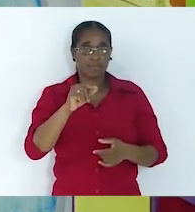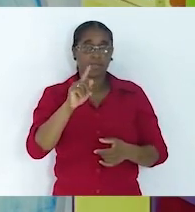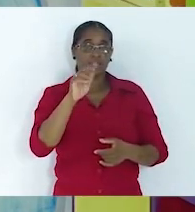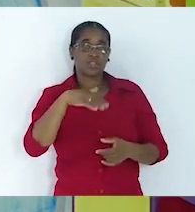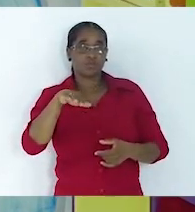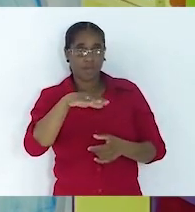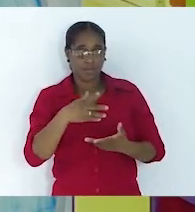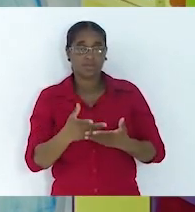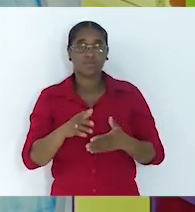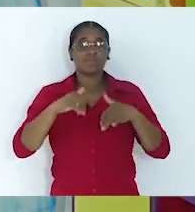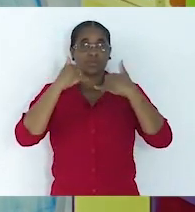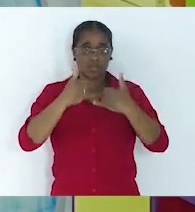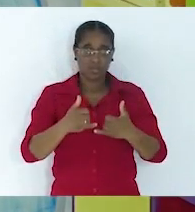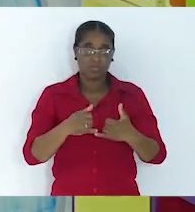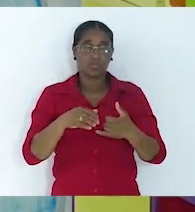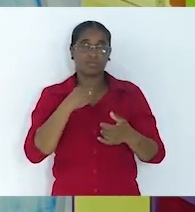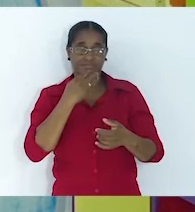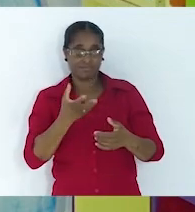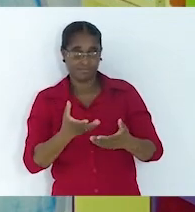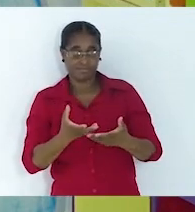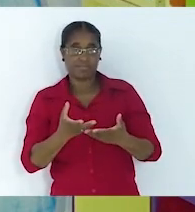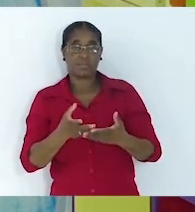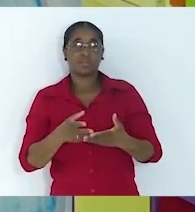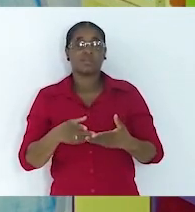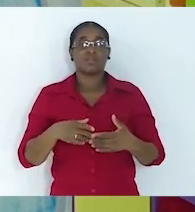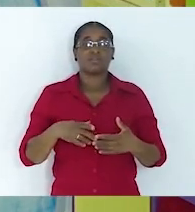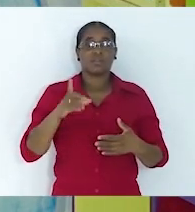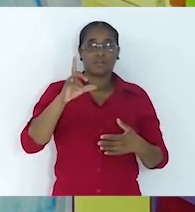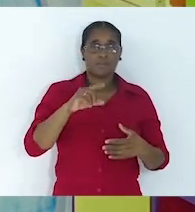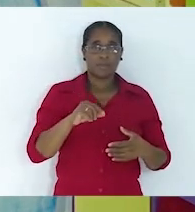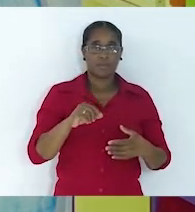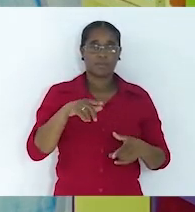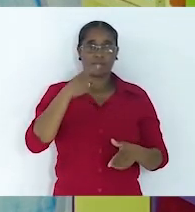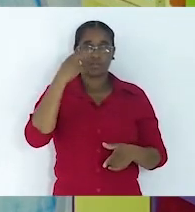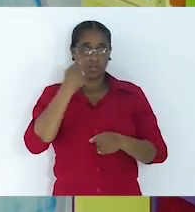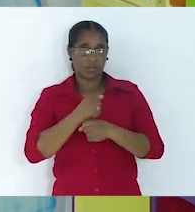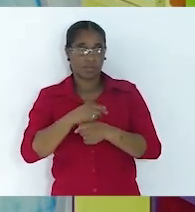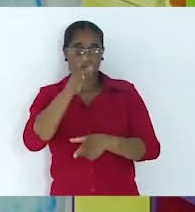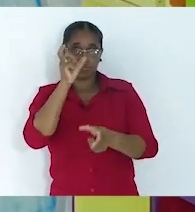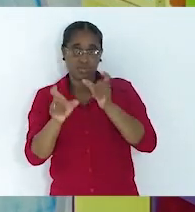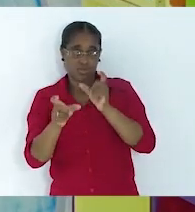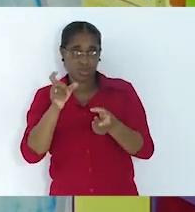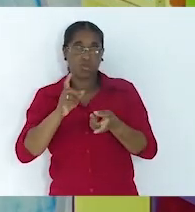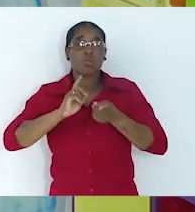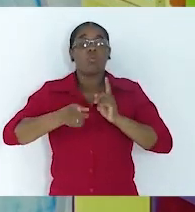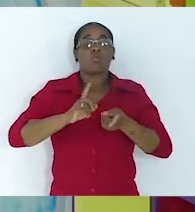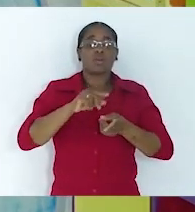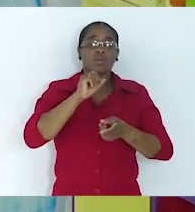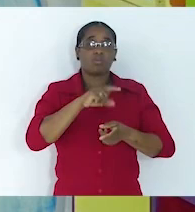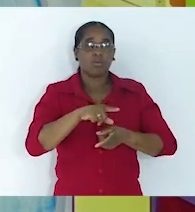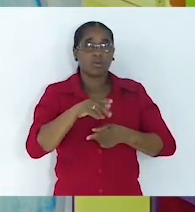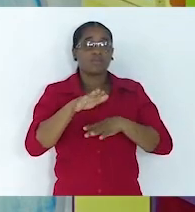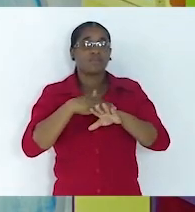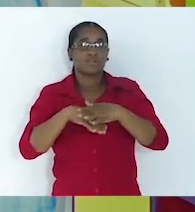espaço, seguida da sua classificação. Vimos personagens, o que é que se pode fazer